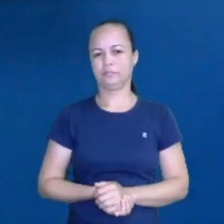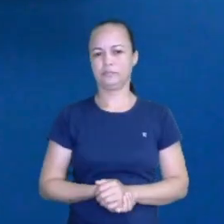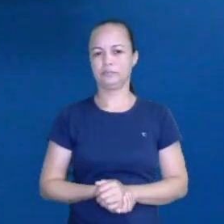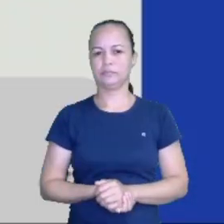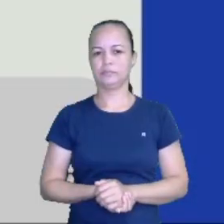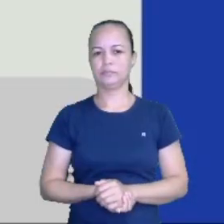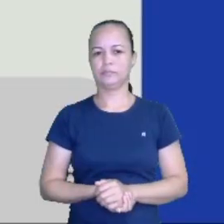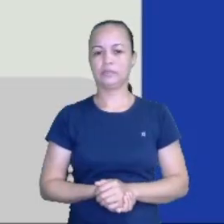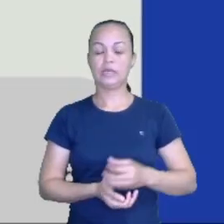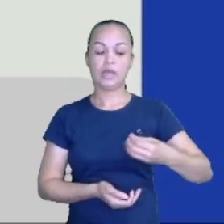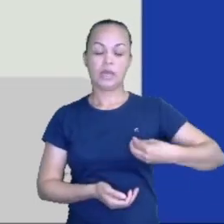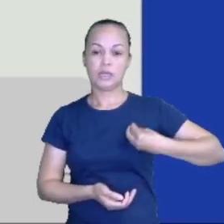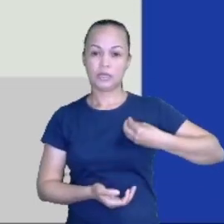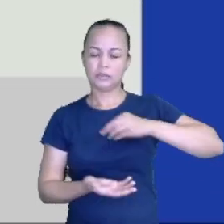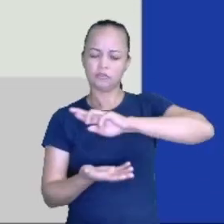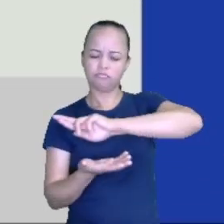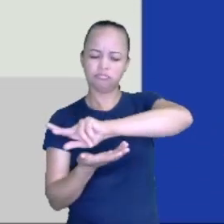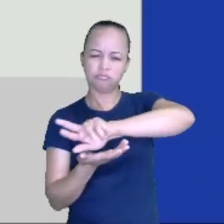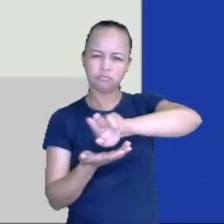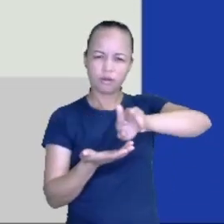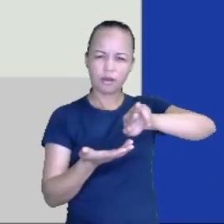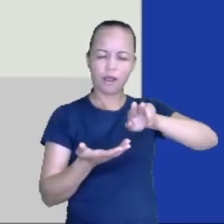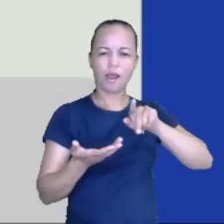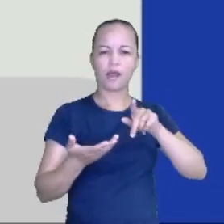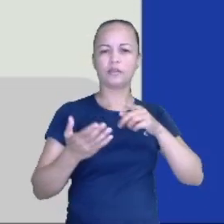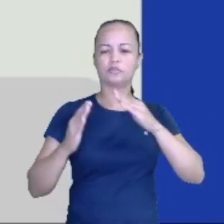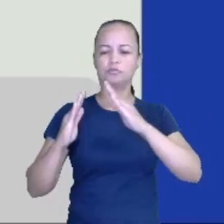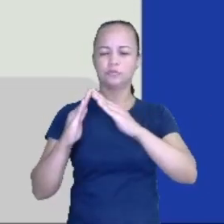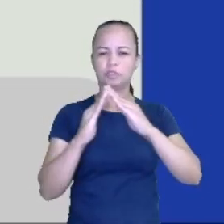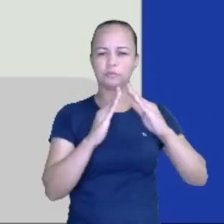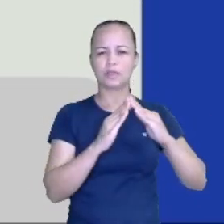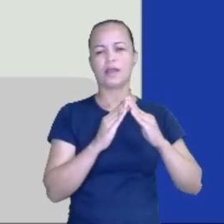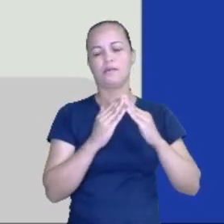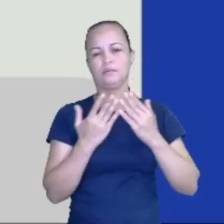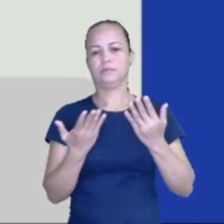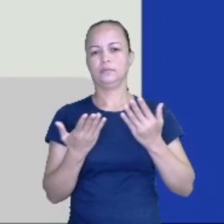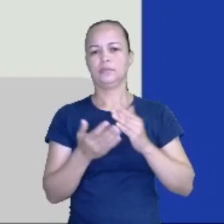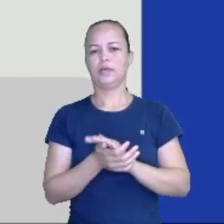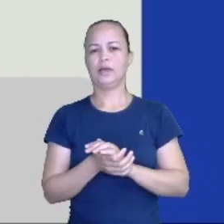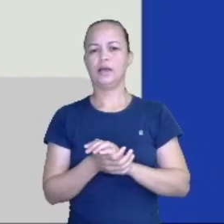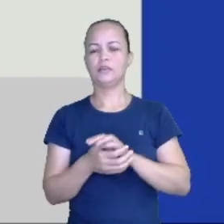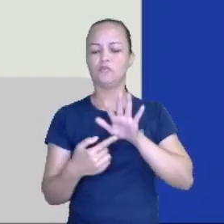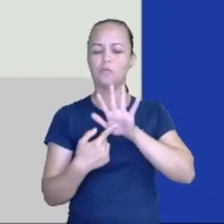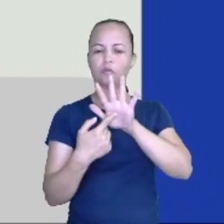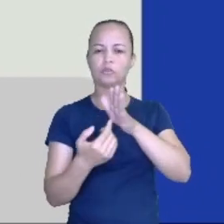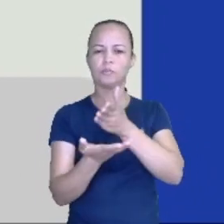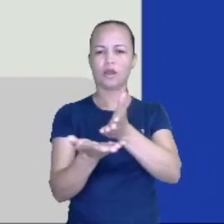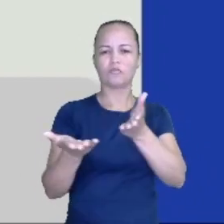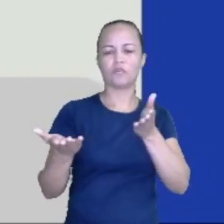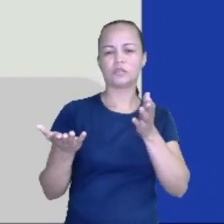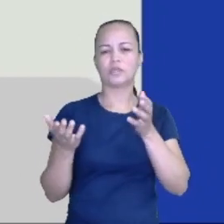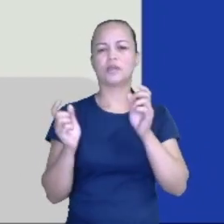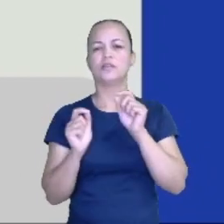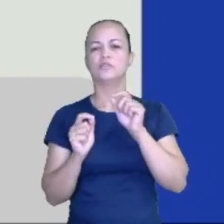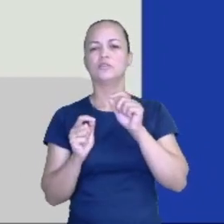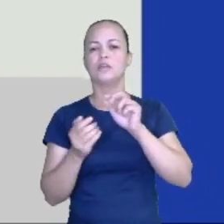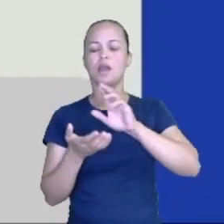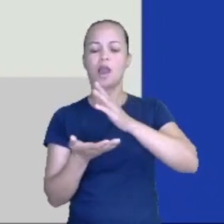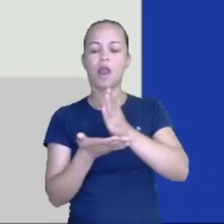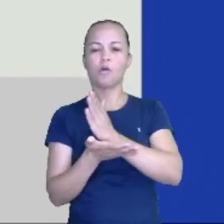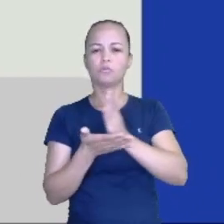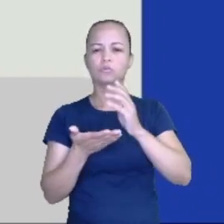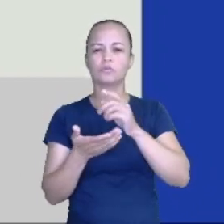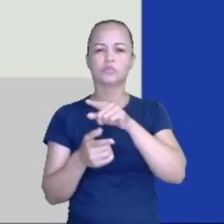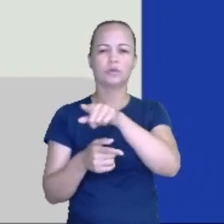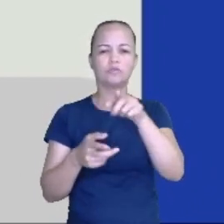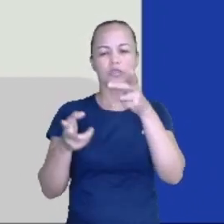Existem vários tipos de casa, vários tipos de moradia. E eu trouxe algumas aqui para vocês darem uma observadinha, tá bom?